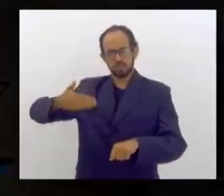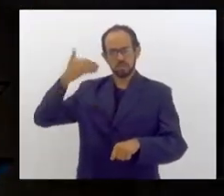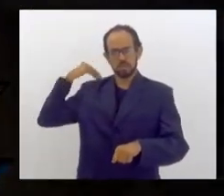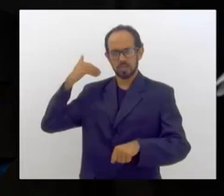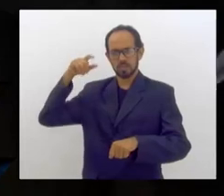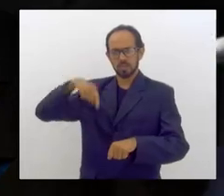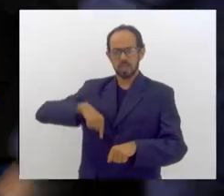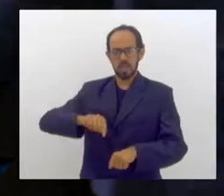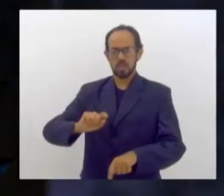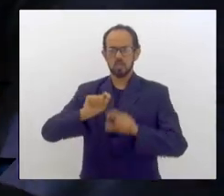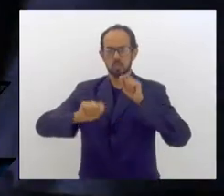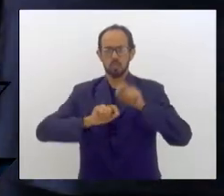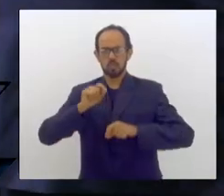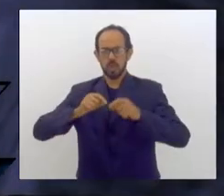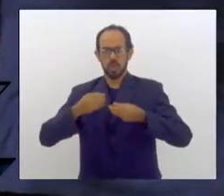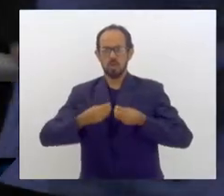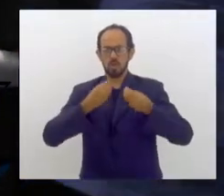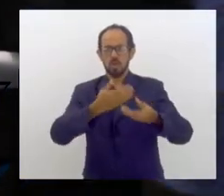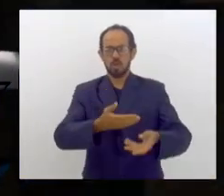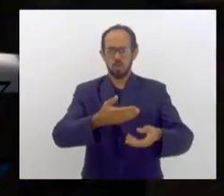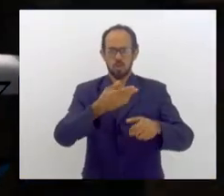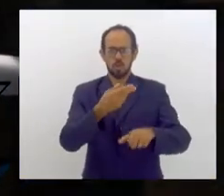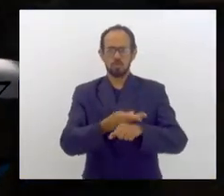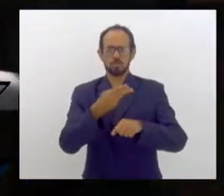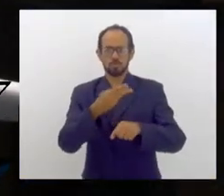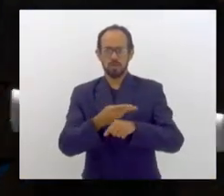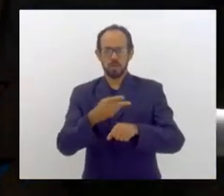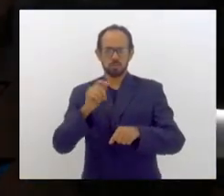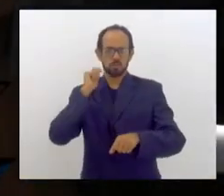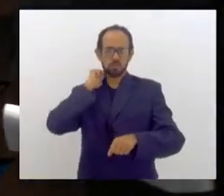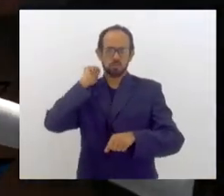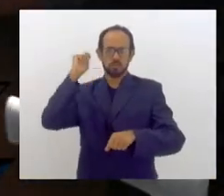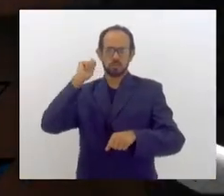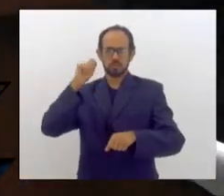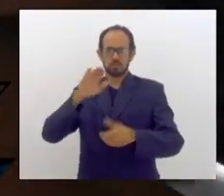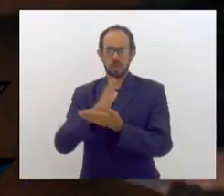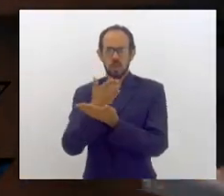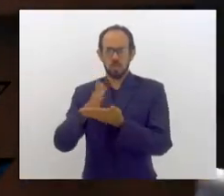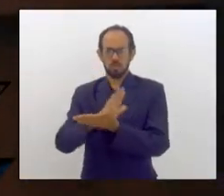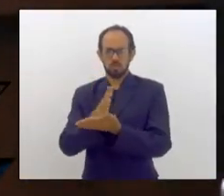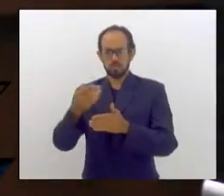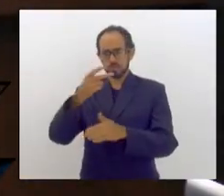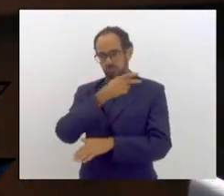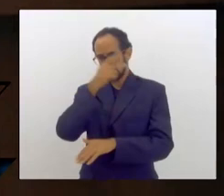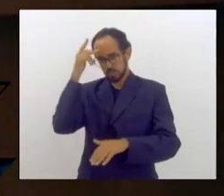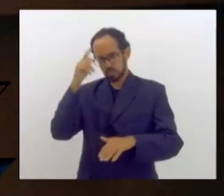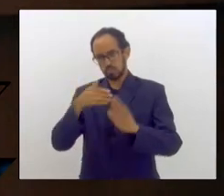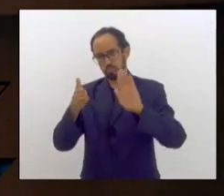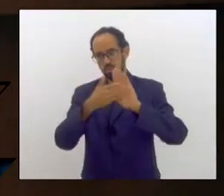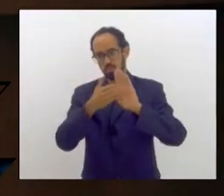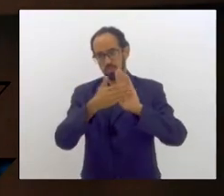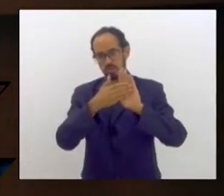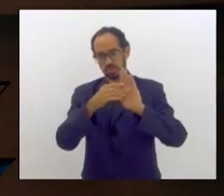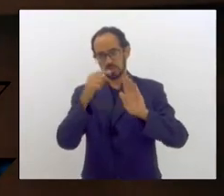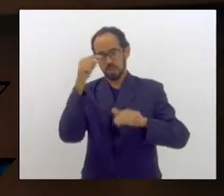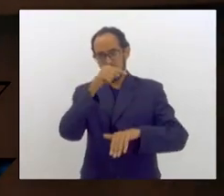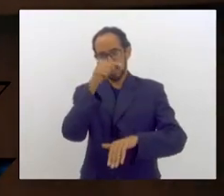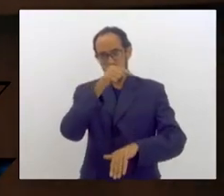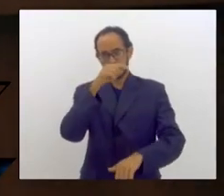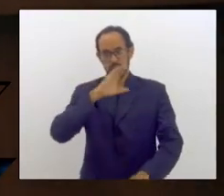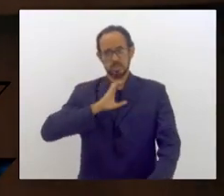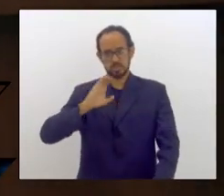personalíssima de conceder a honraria máxima a algumas pessoas que são propostas, né? Esse cidadão que está